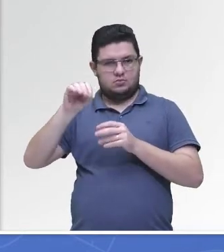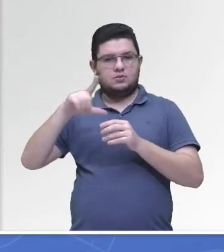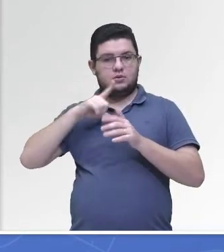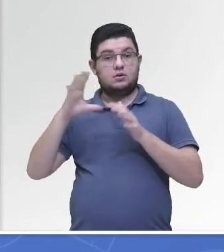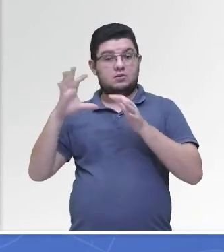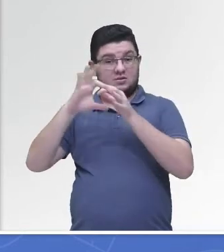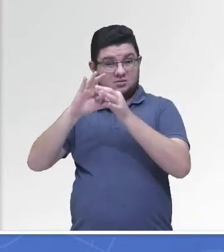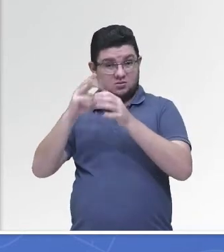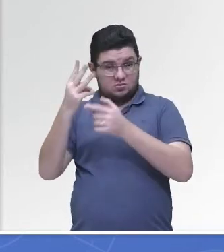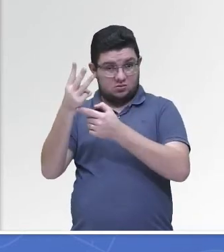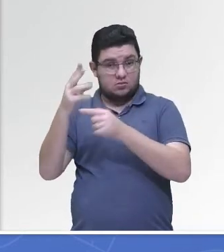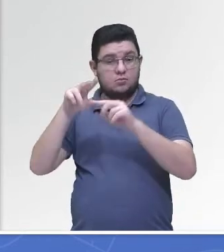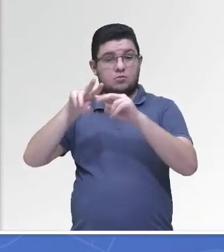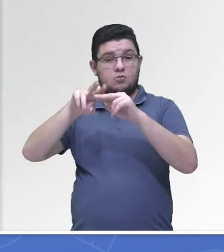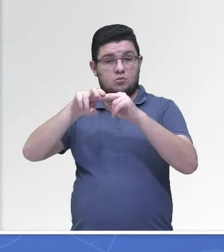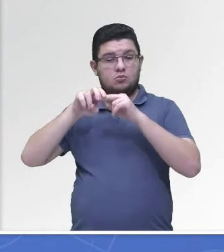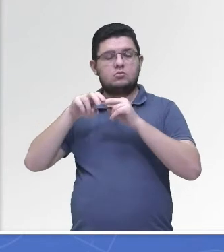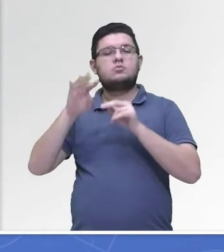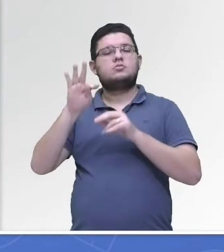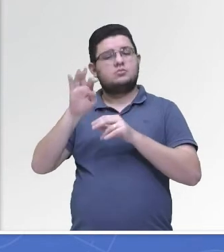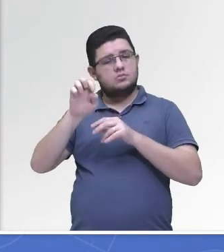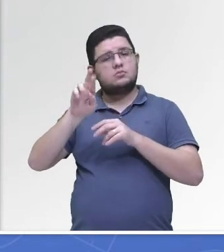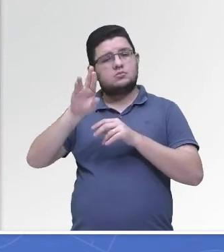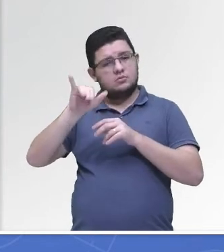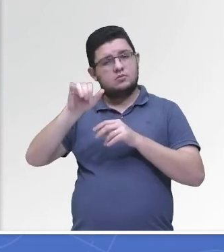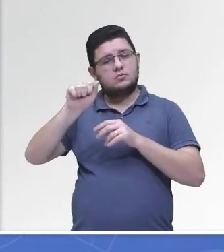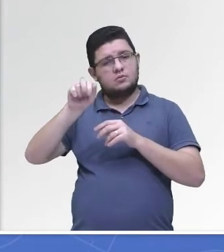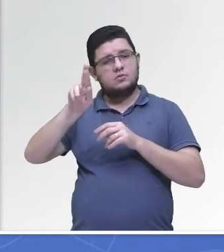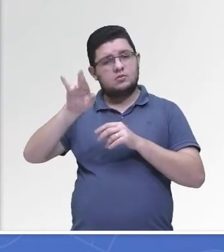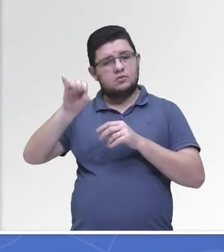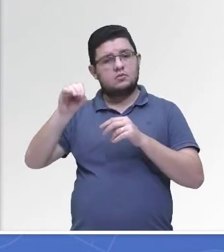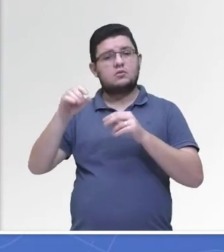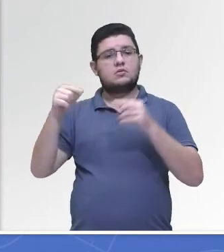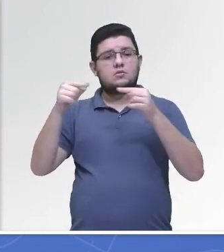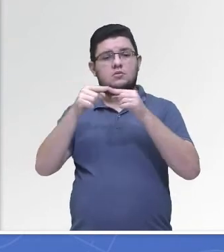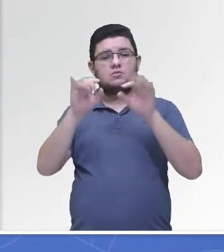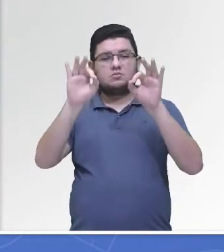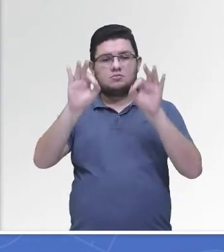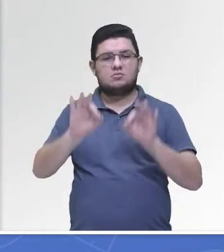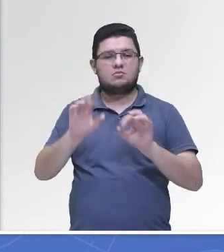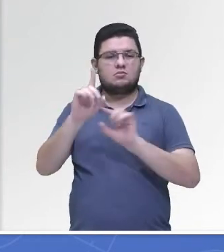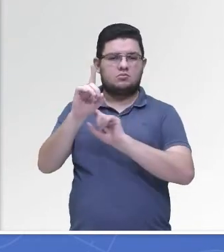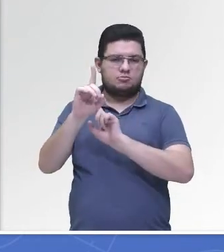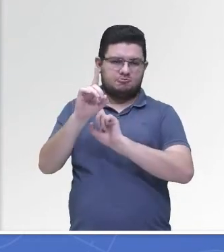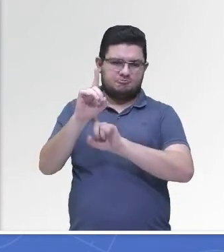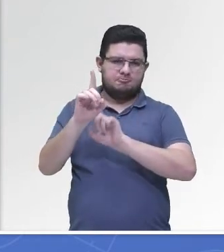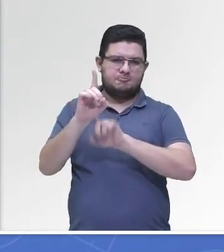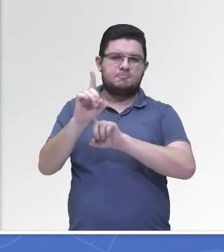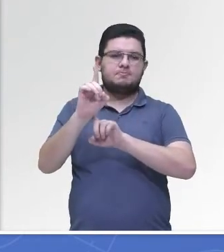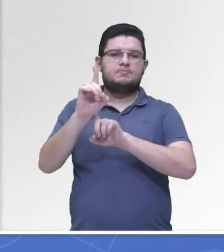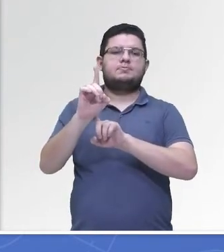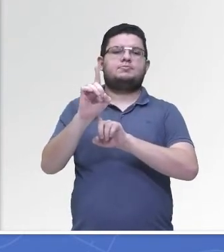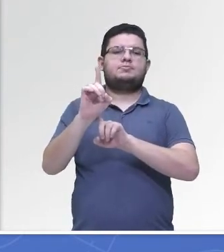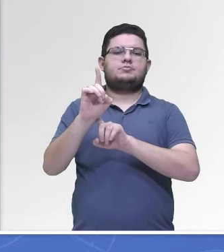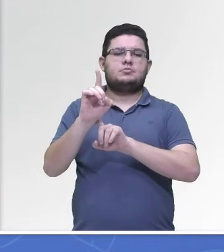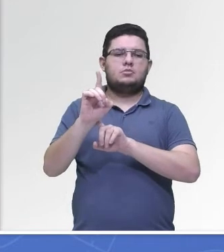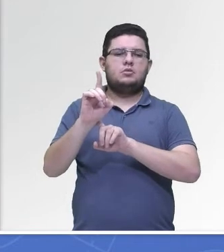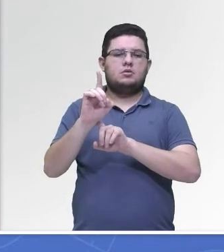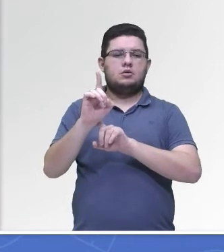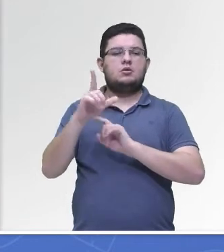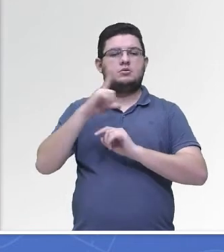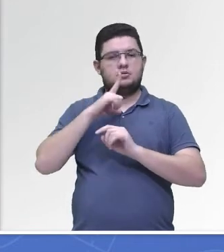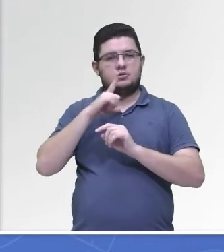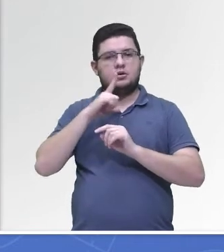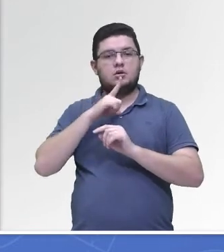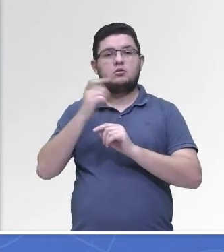é um carbono terciário. Portanto, a alternativa correta é a letra D. Tem 4 primários e